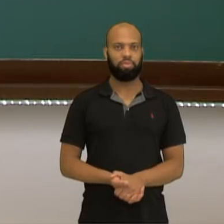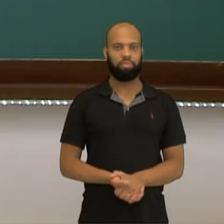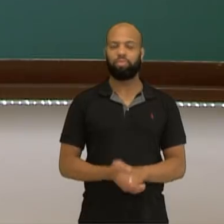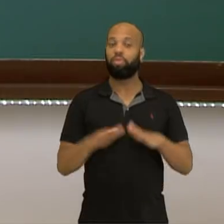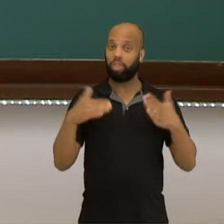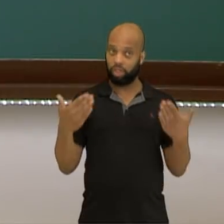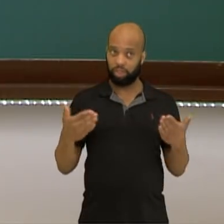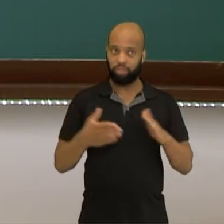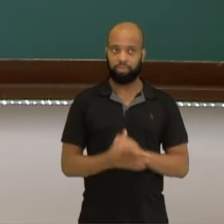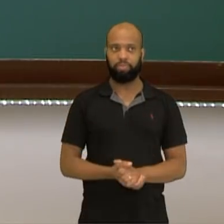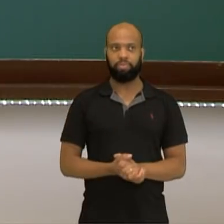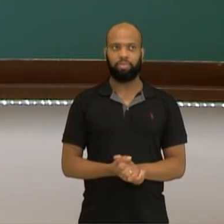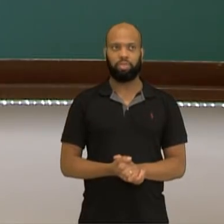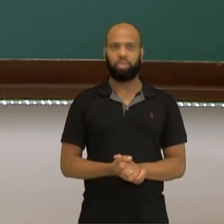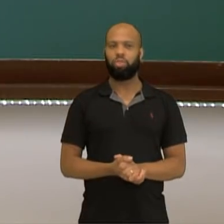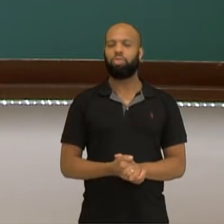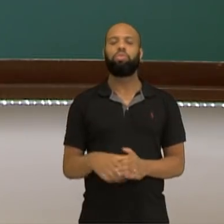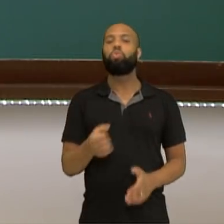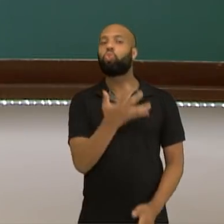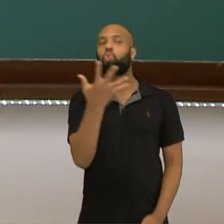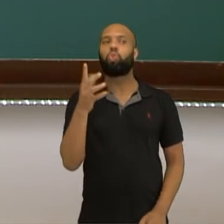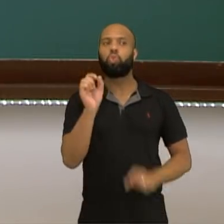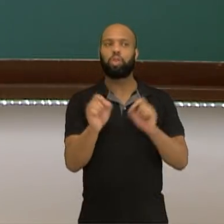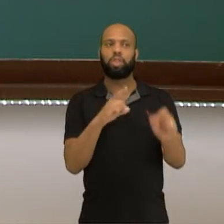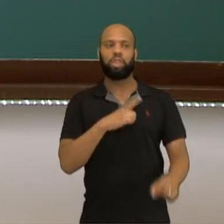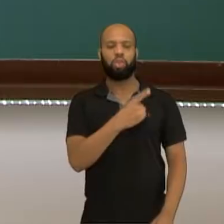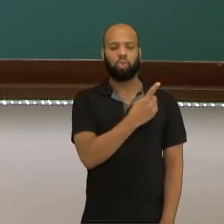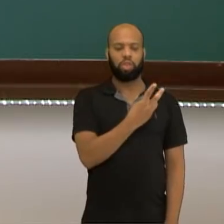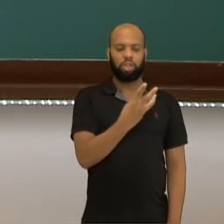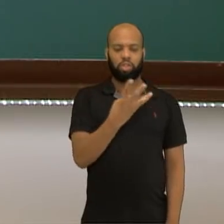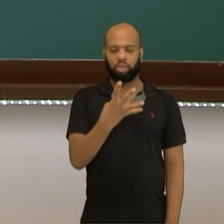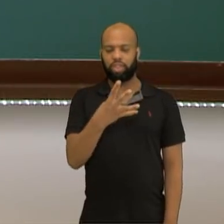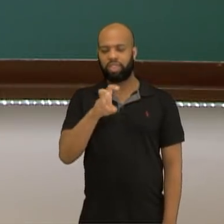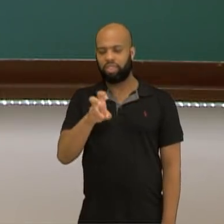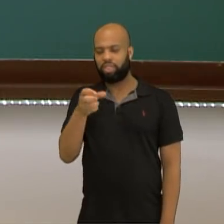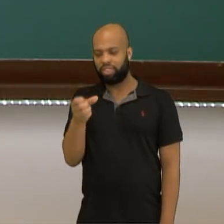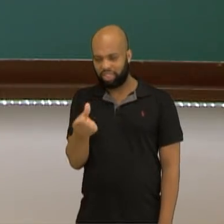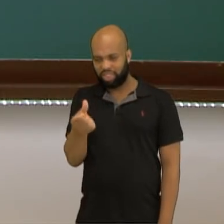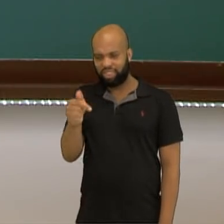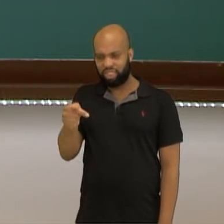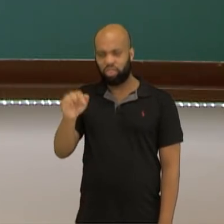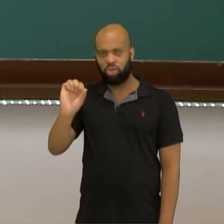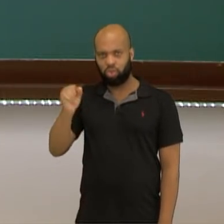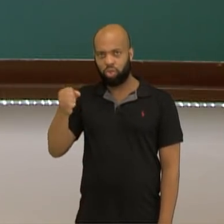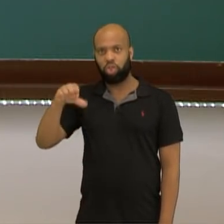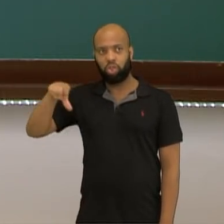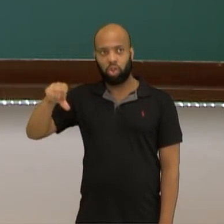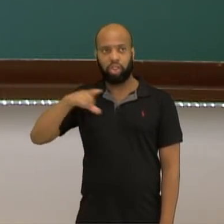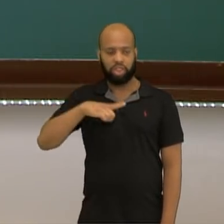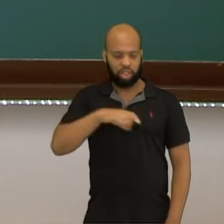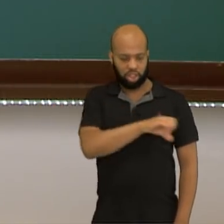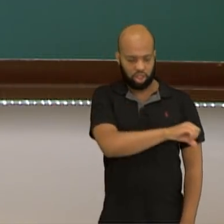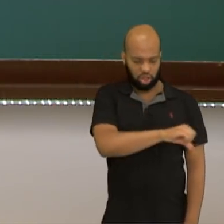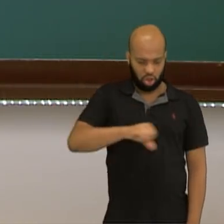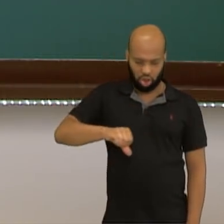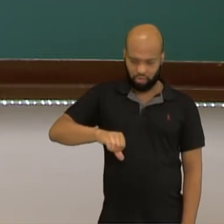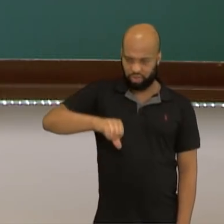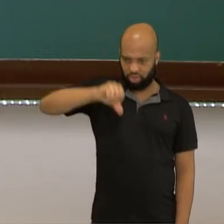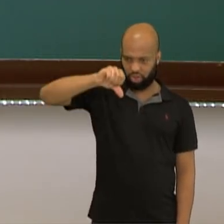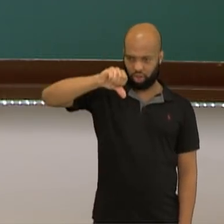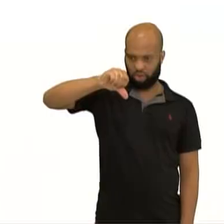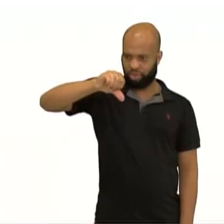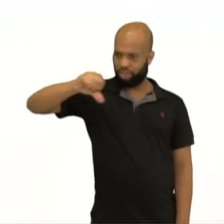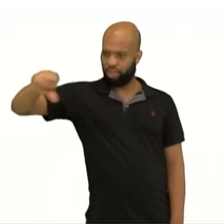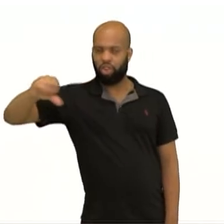E aí? O que eu tenho que contar? 1, 2, 3, 4, 5, 6, 7, 8, 9. Então, é 9 por 9 por 9. Ou